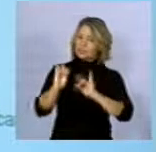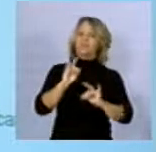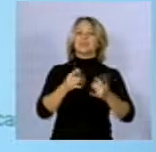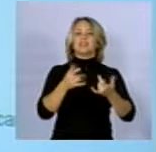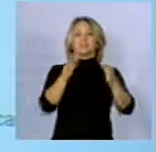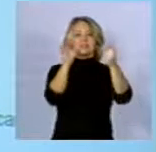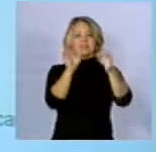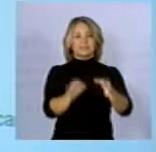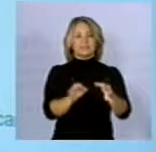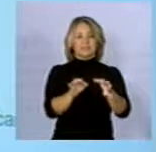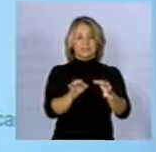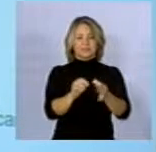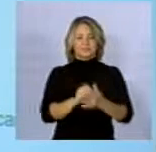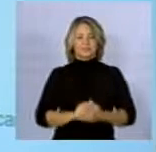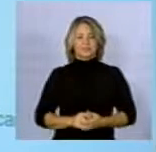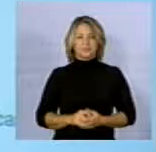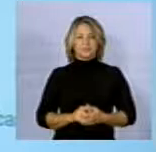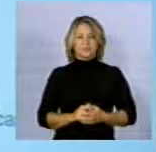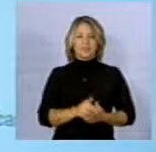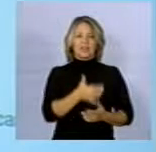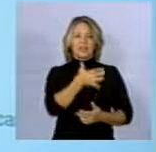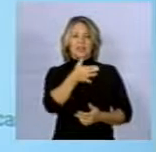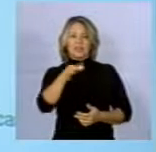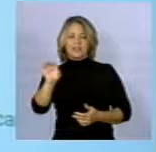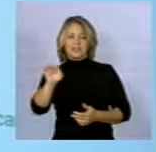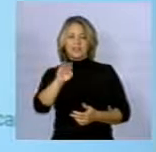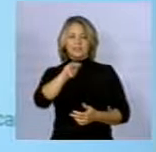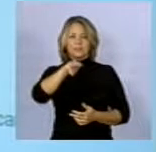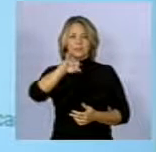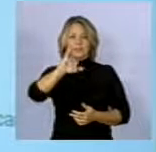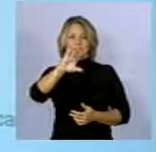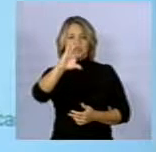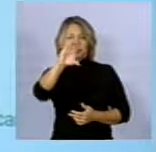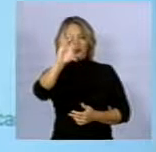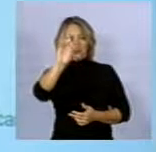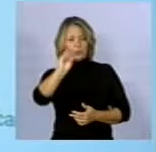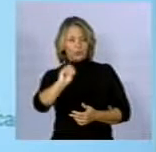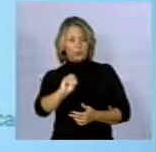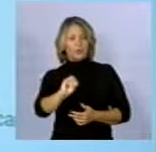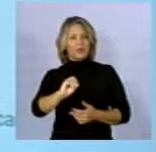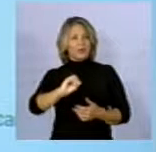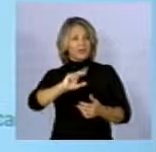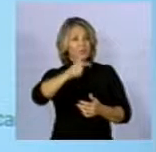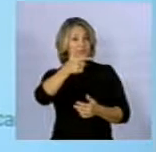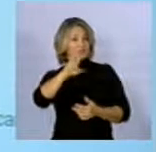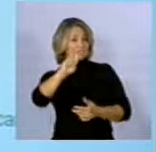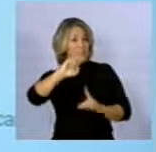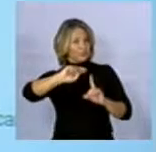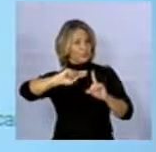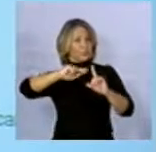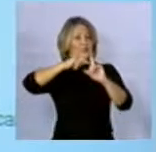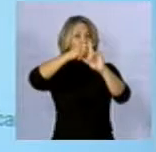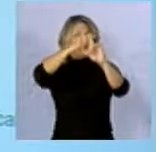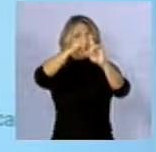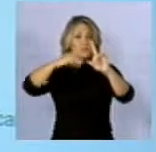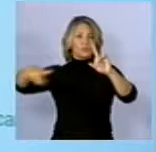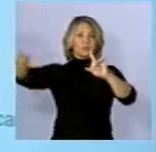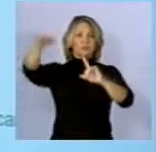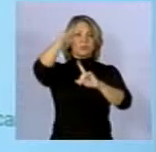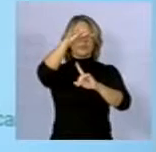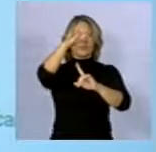evidente. 10 microtesla é 25 vezes superiores do que os